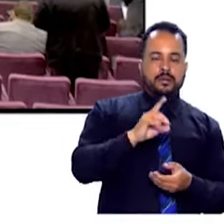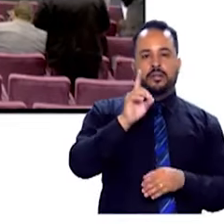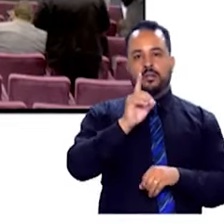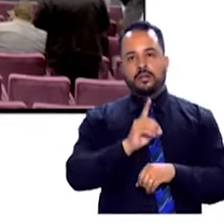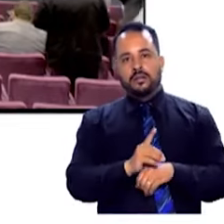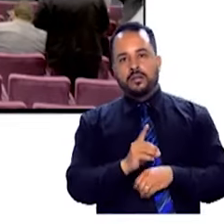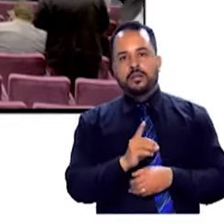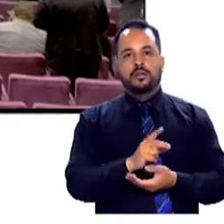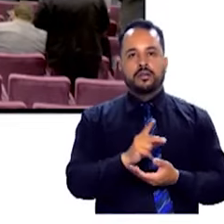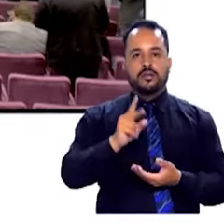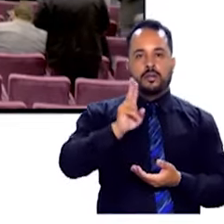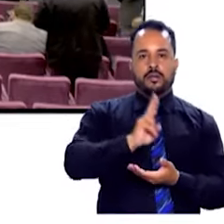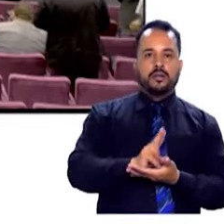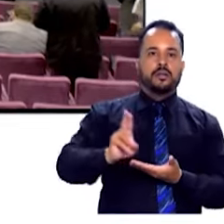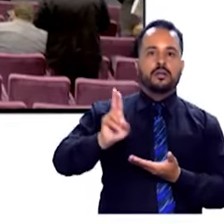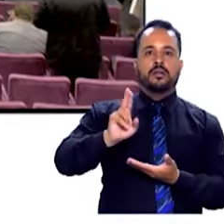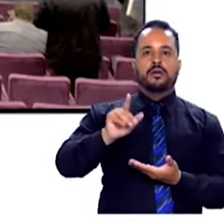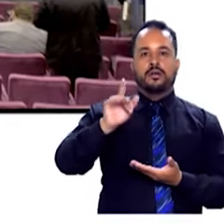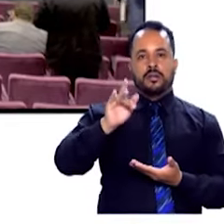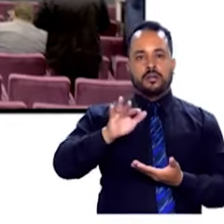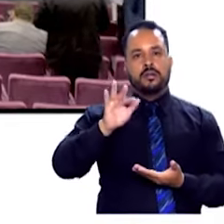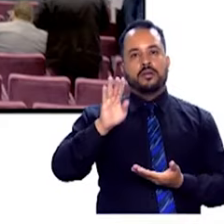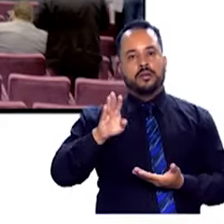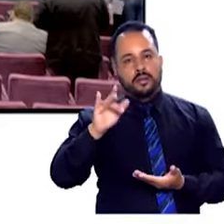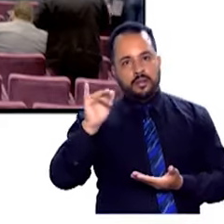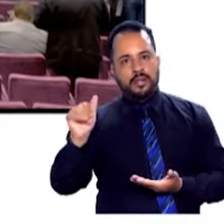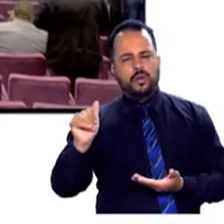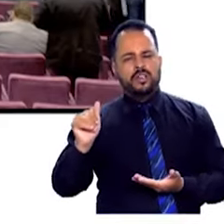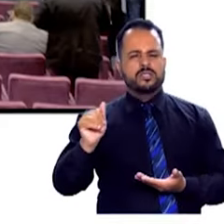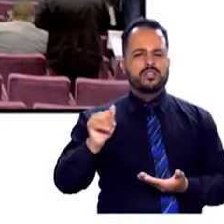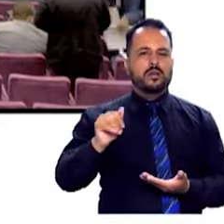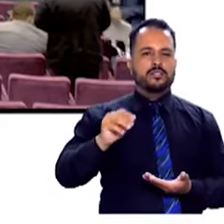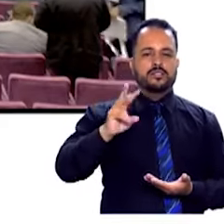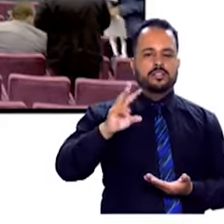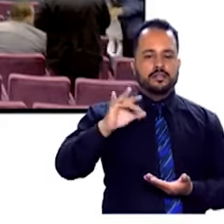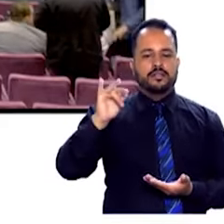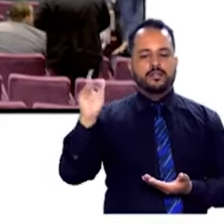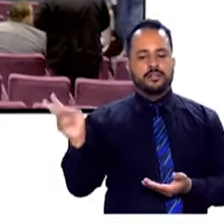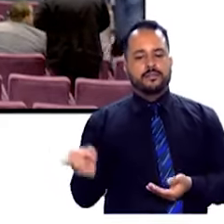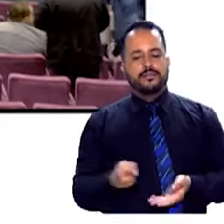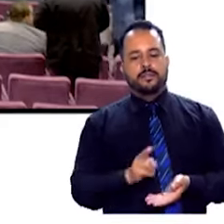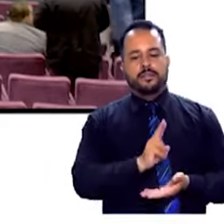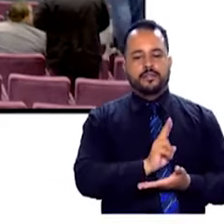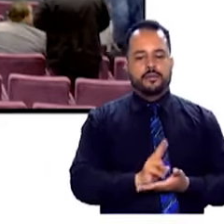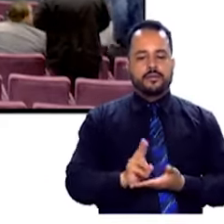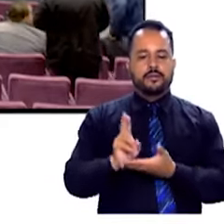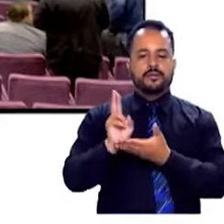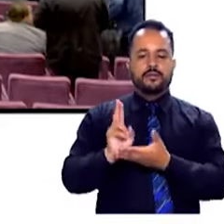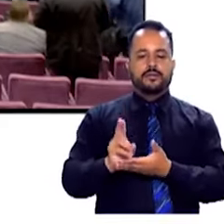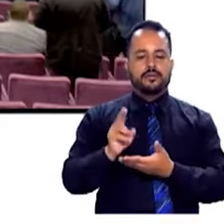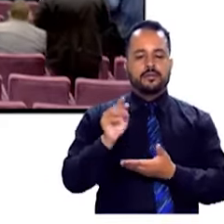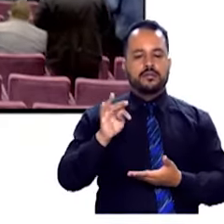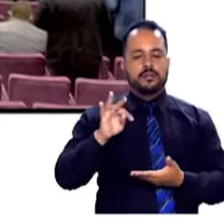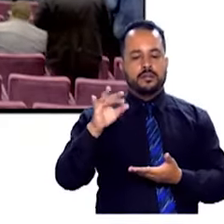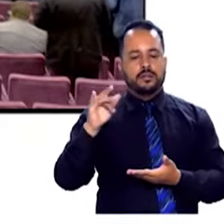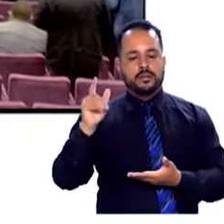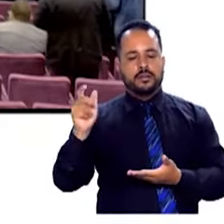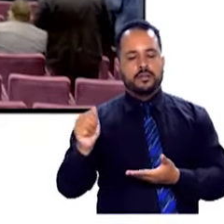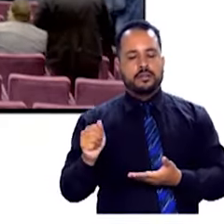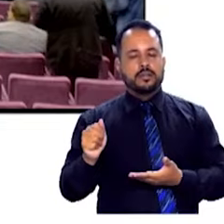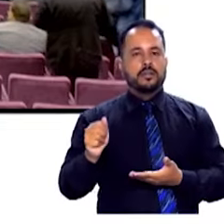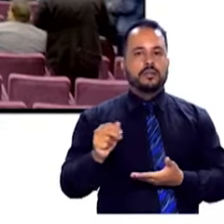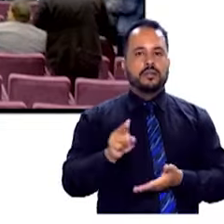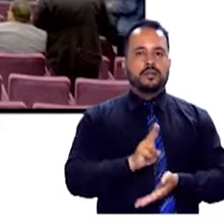da Universidade de Edimburgo Escócia e o professor Dr Daniel mito da Universidade